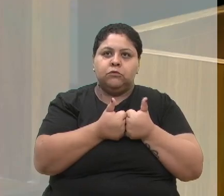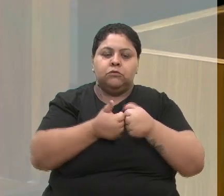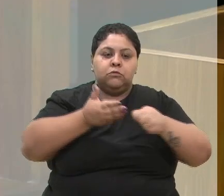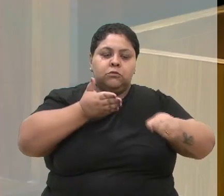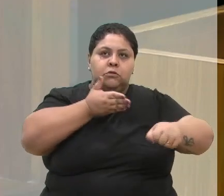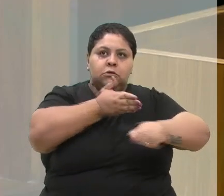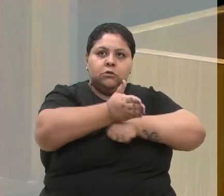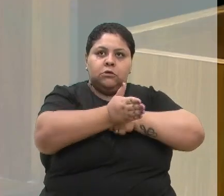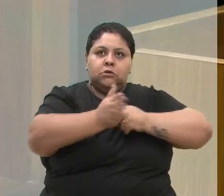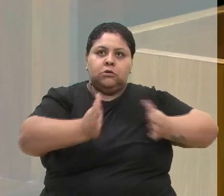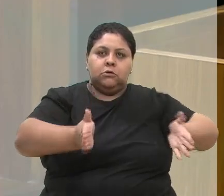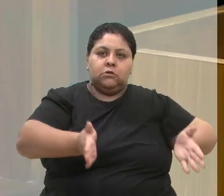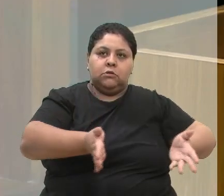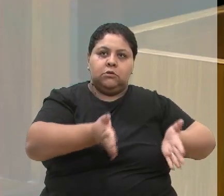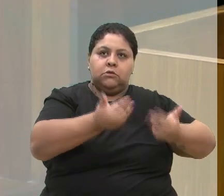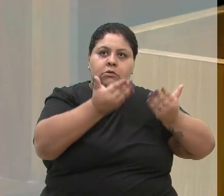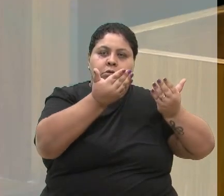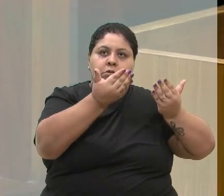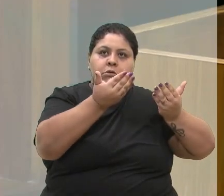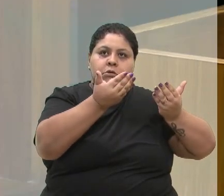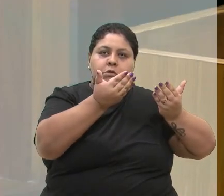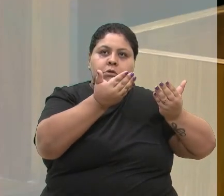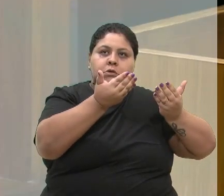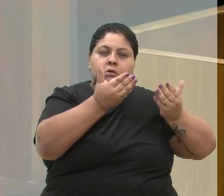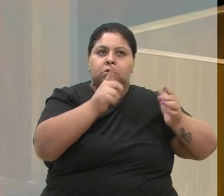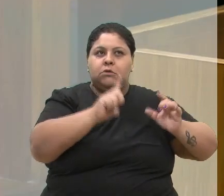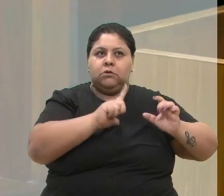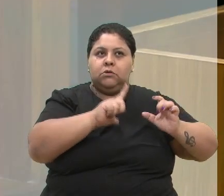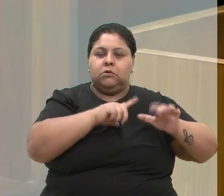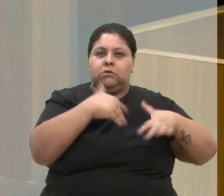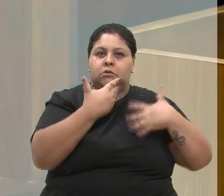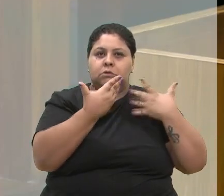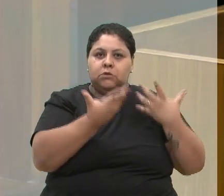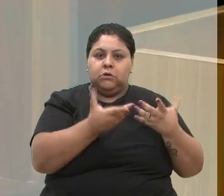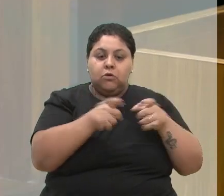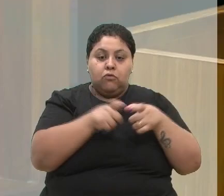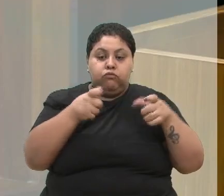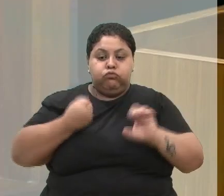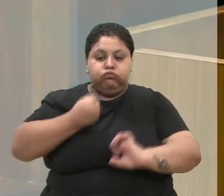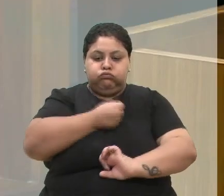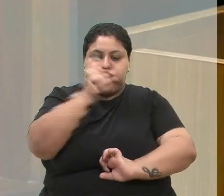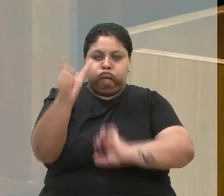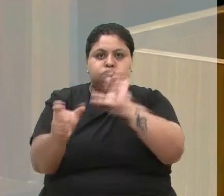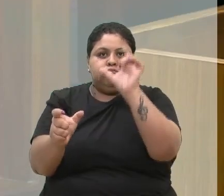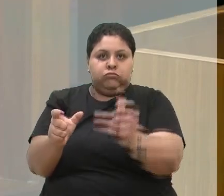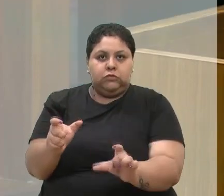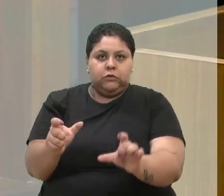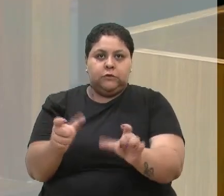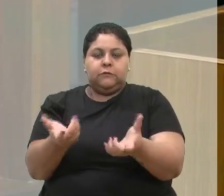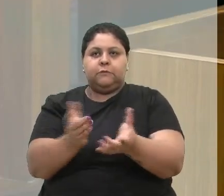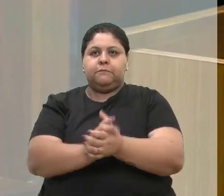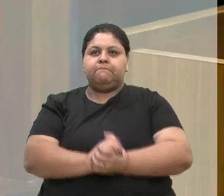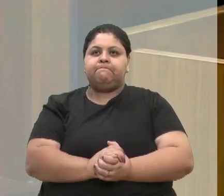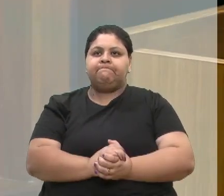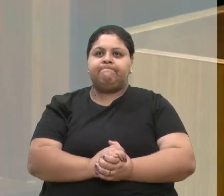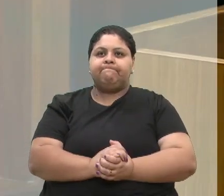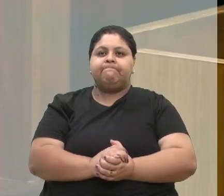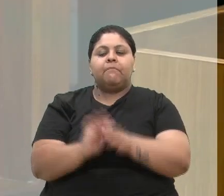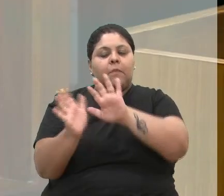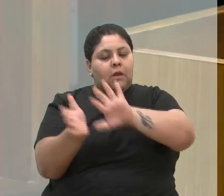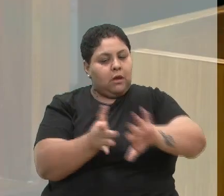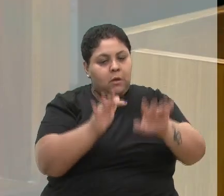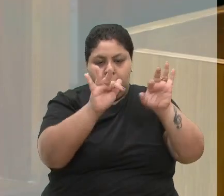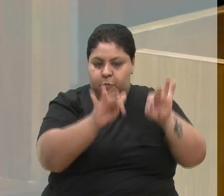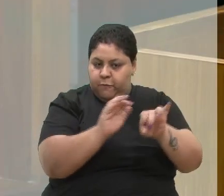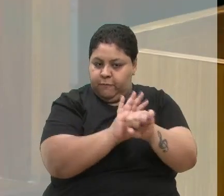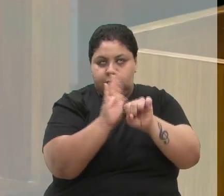de um evento onde tem, então, um grande número de pessoas. Passada a pandemia, graças